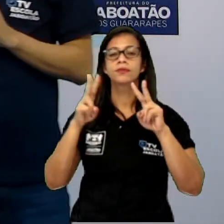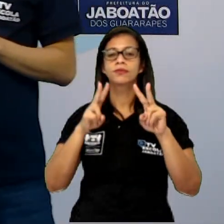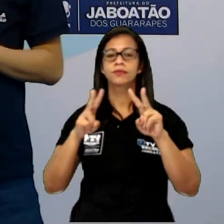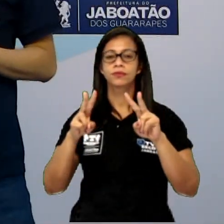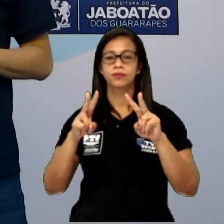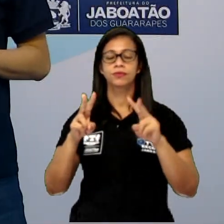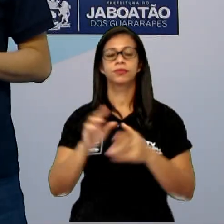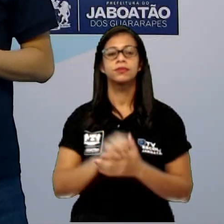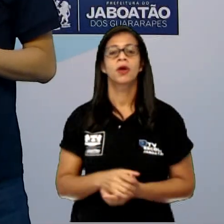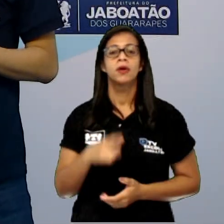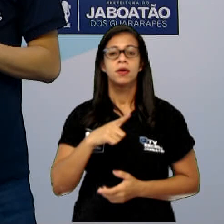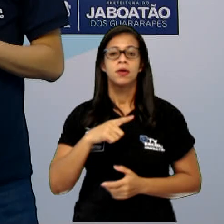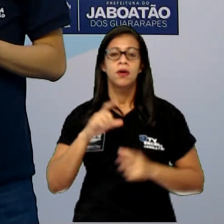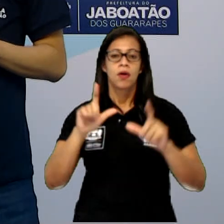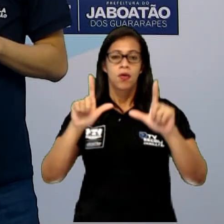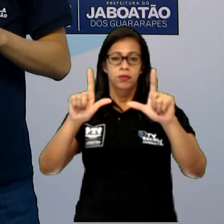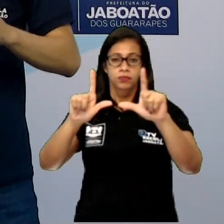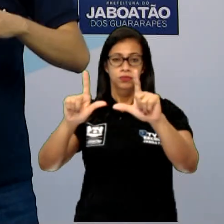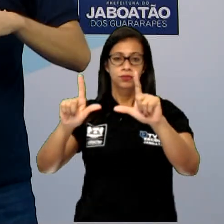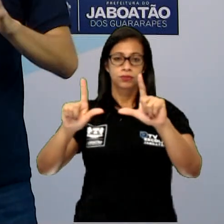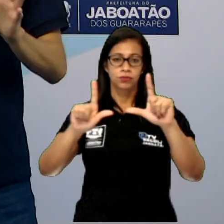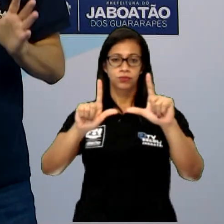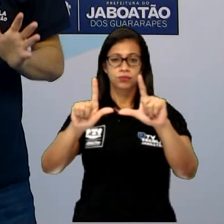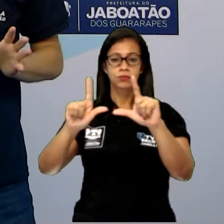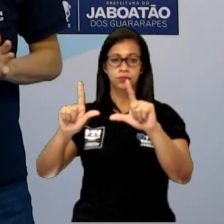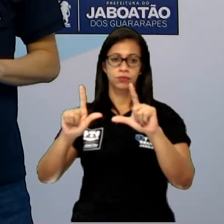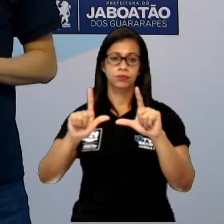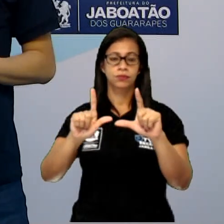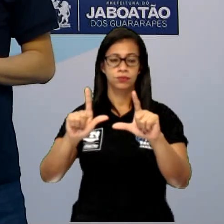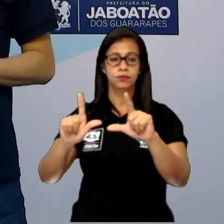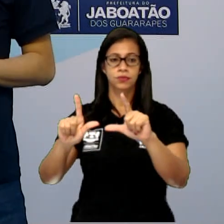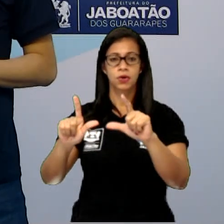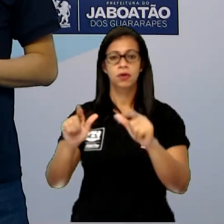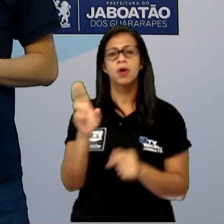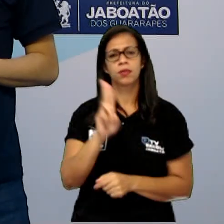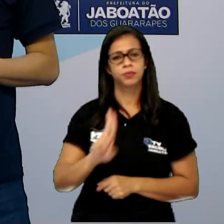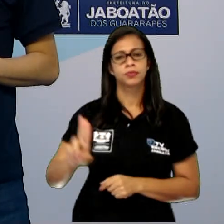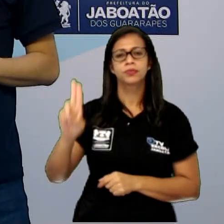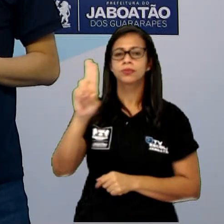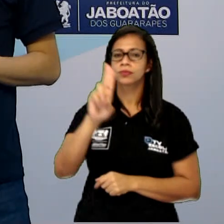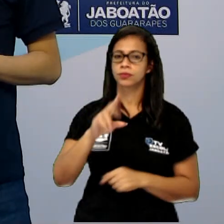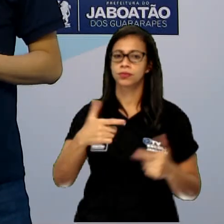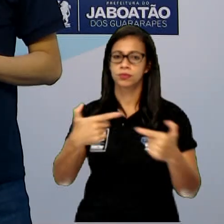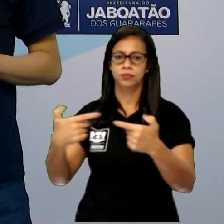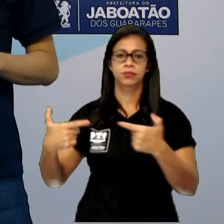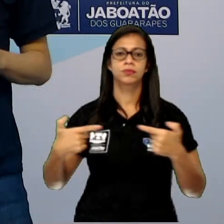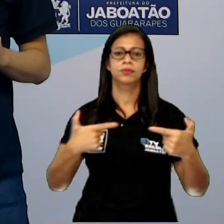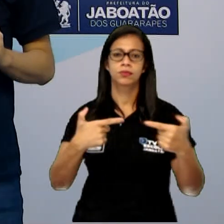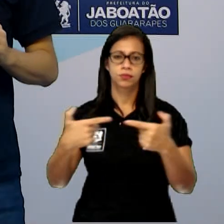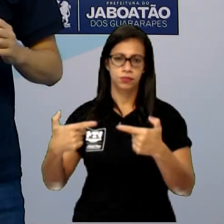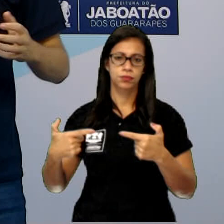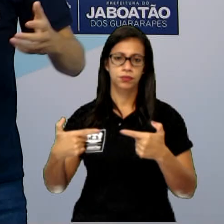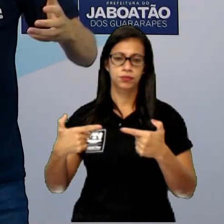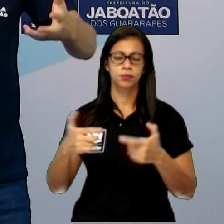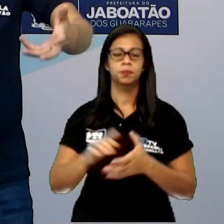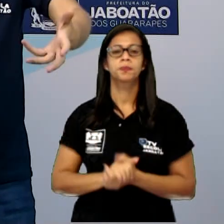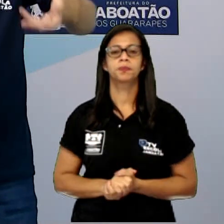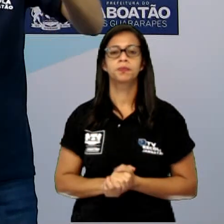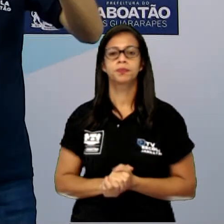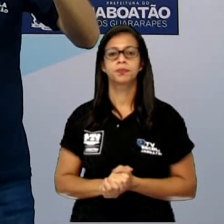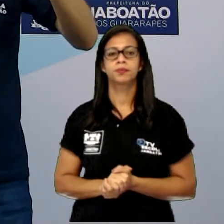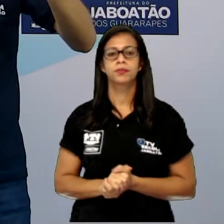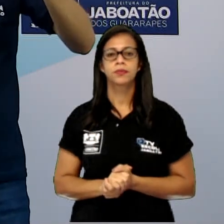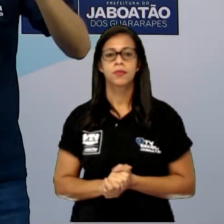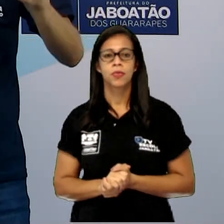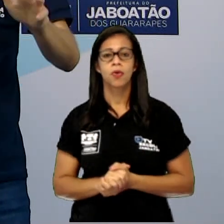dois cartazes, certo? Que eram muito veiculados naquele momento da guerra civil, certo? Onde se conclamava